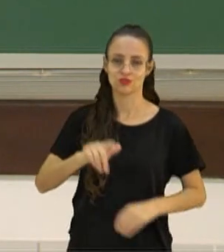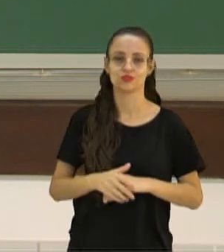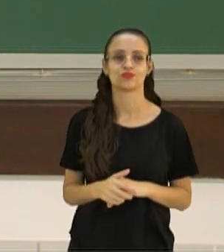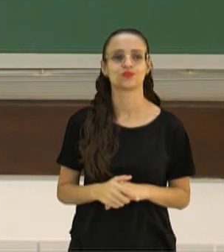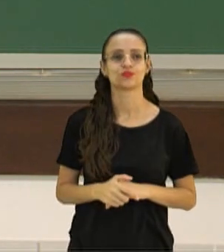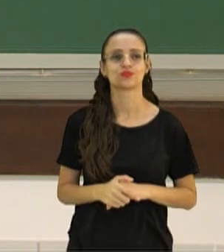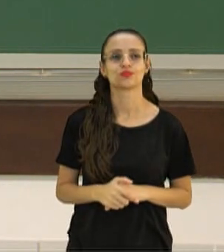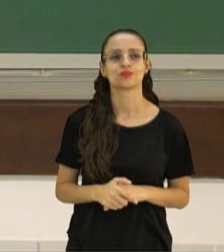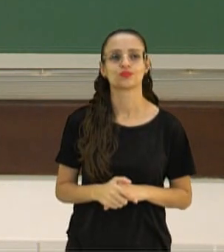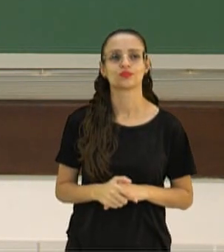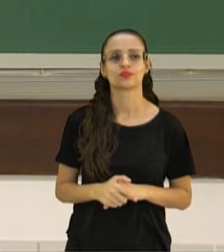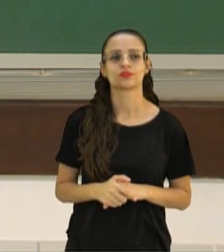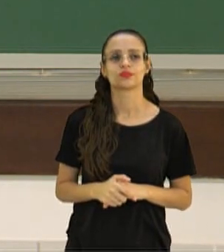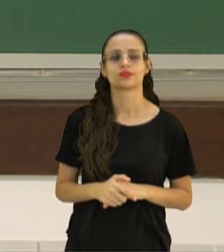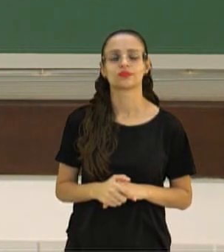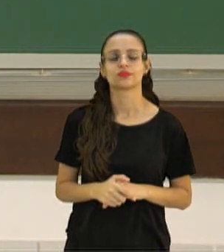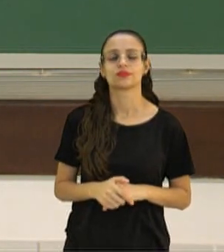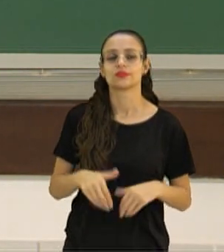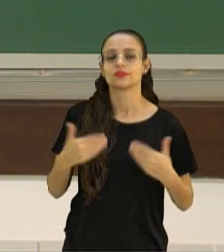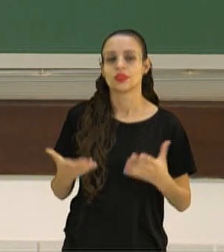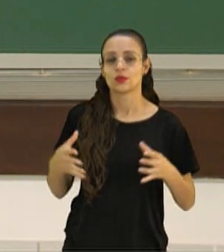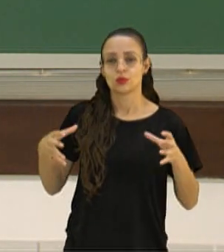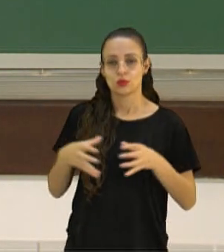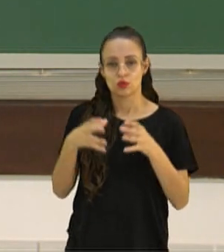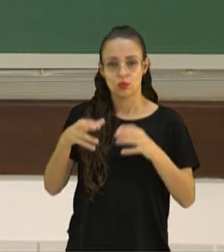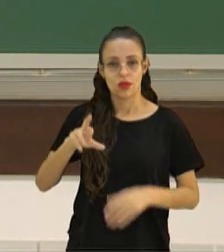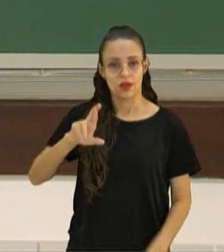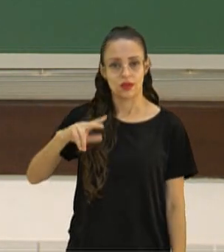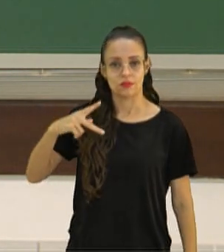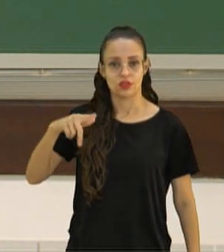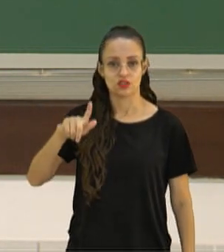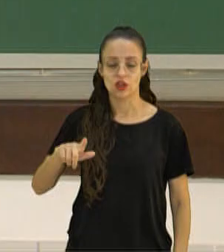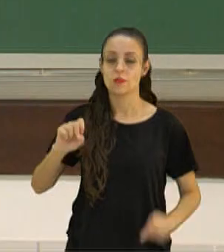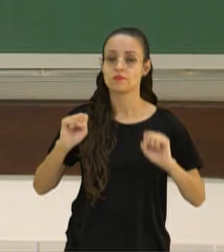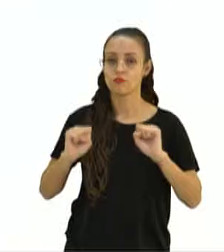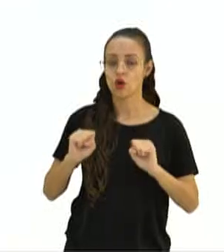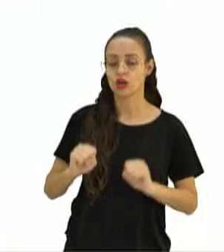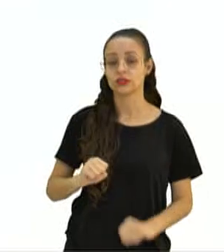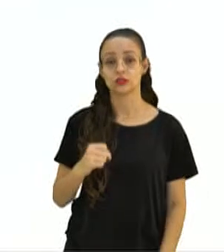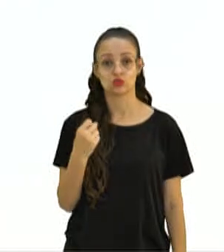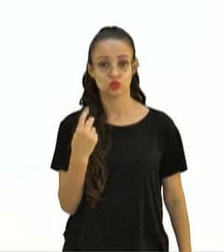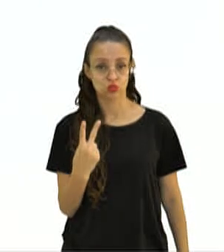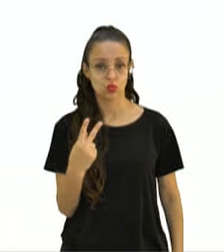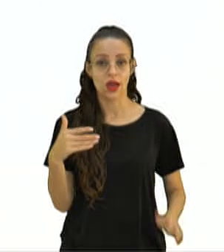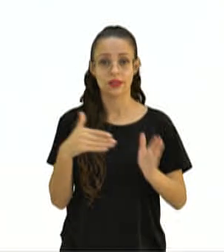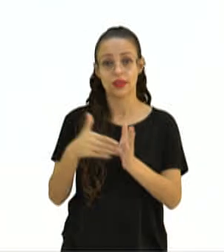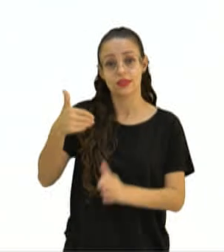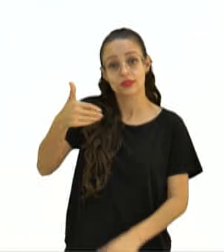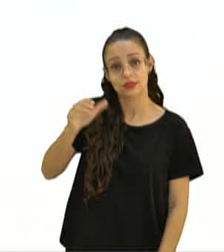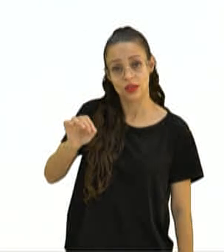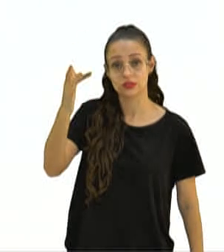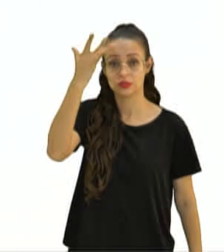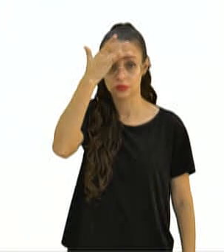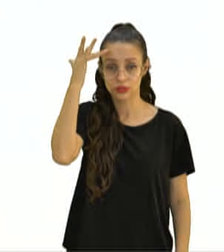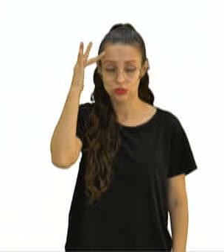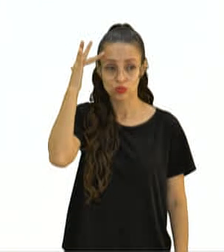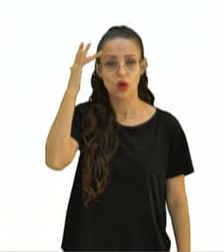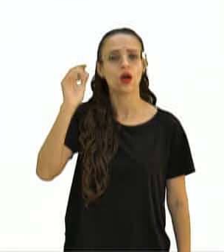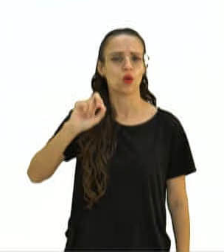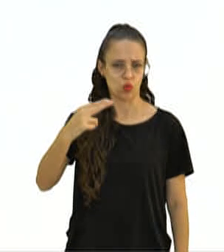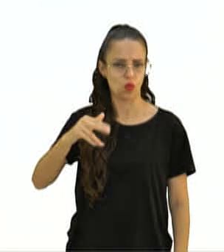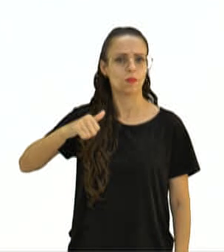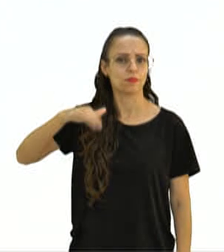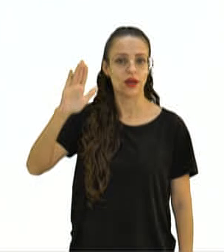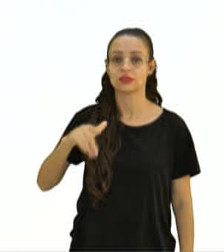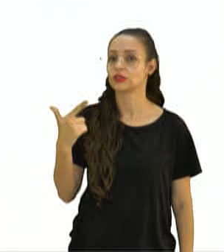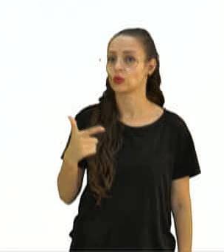RPG. Então um grupo de RPG pode ter de 2 a 10 pessoas, às vezes até mais, né?